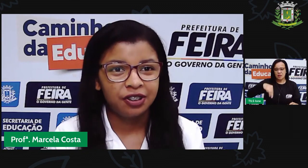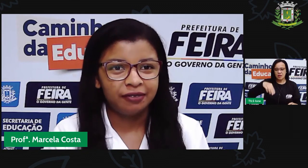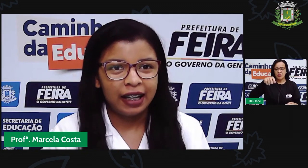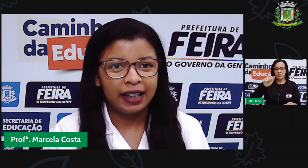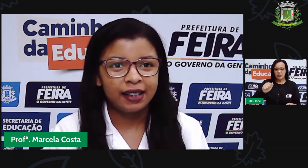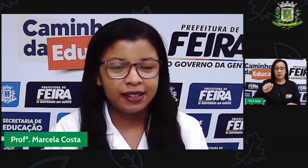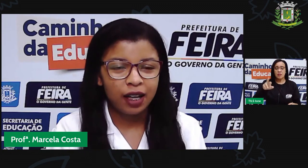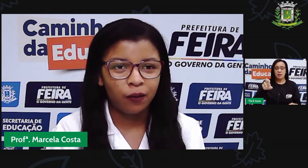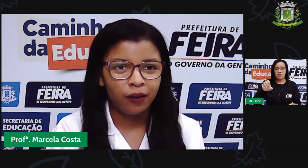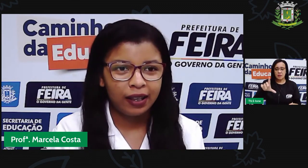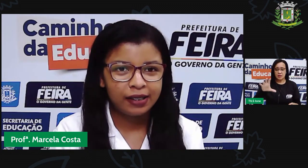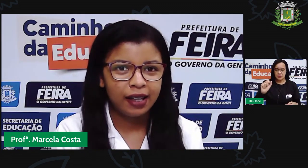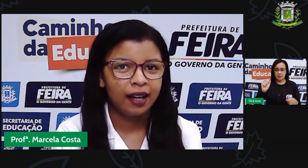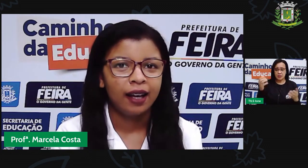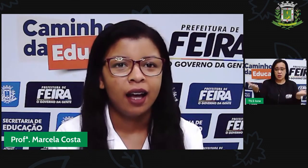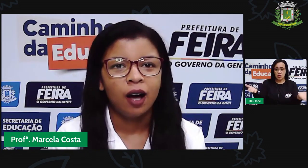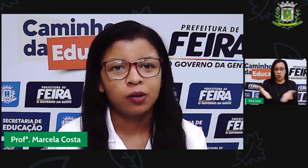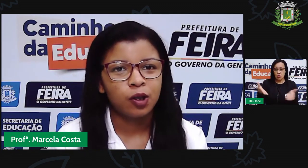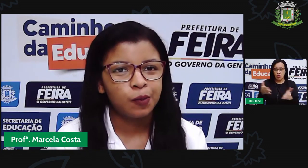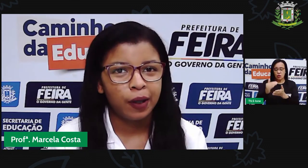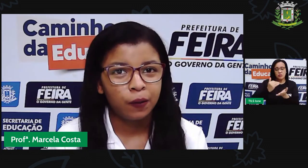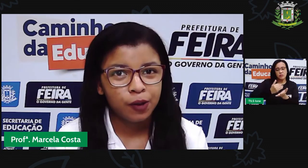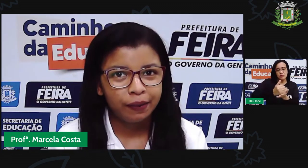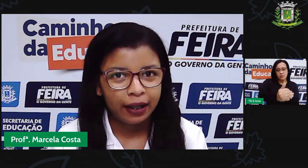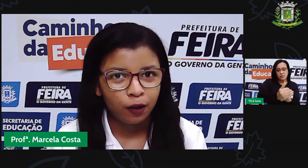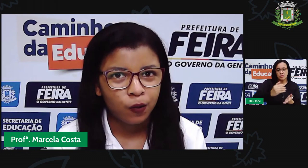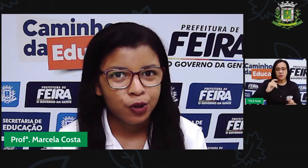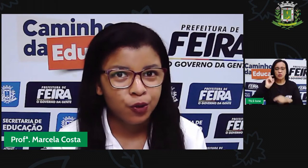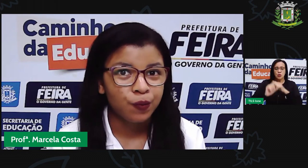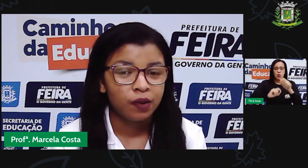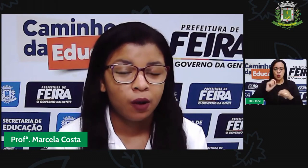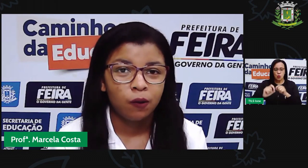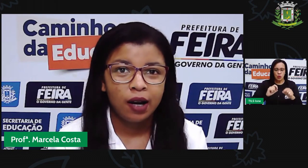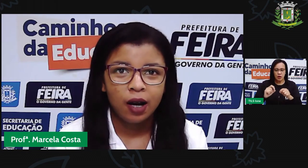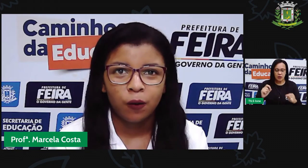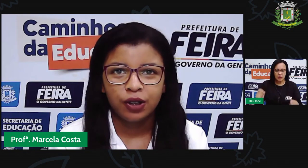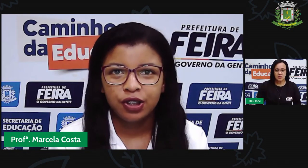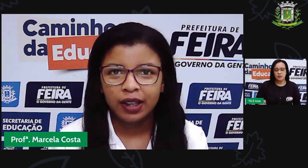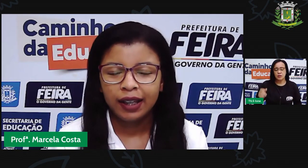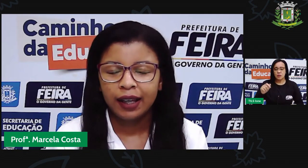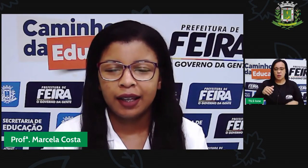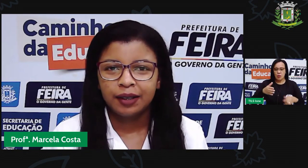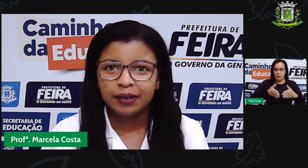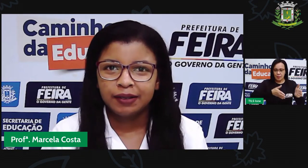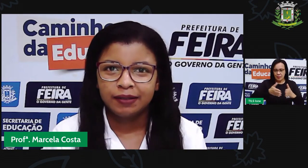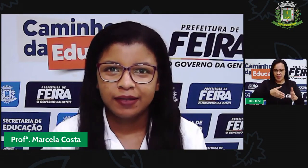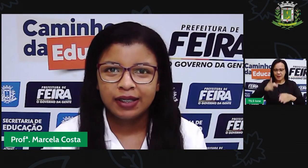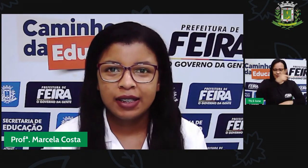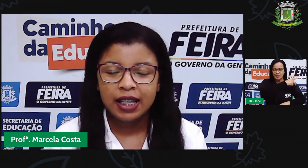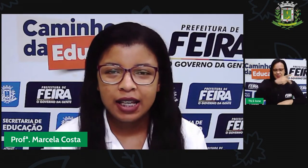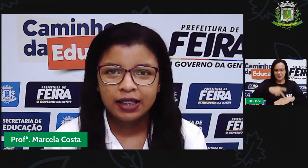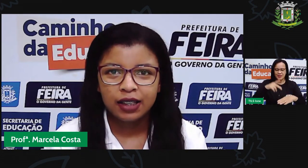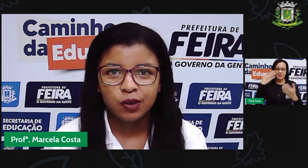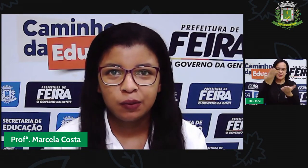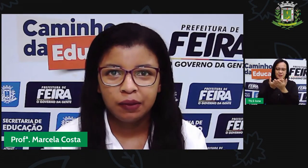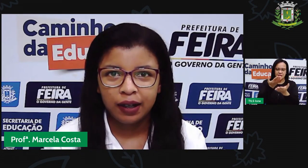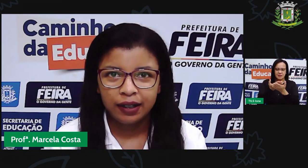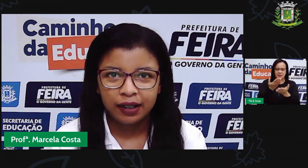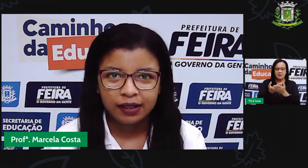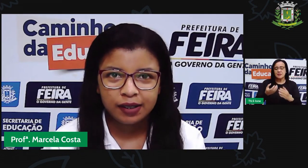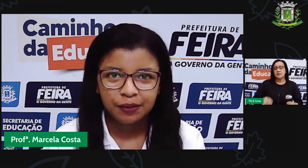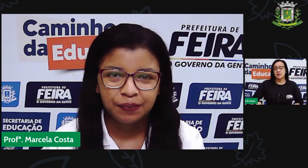hoje a vai dar frequência ao nosso terceiro programa, com a aula de ciências